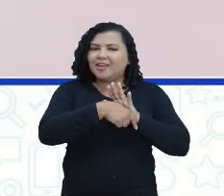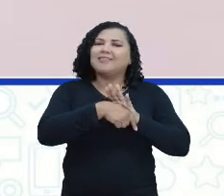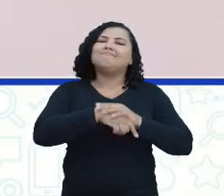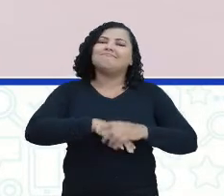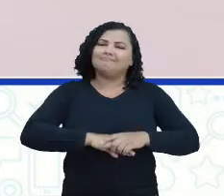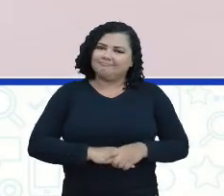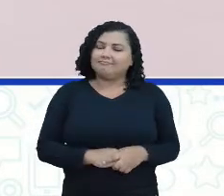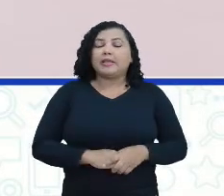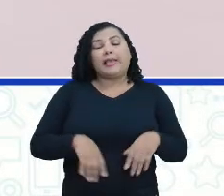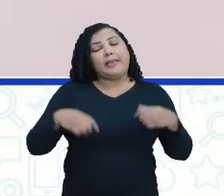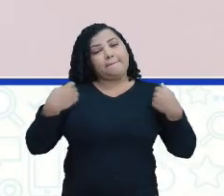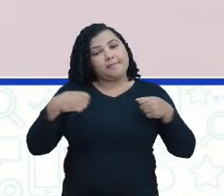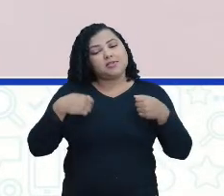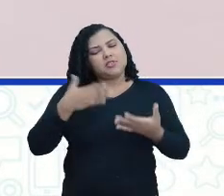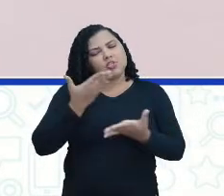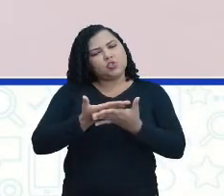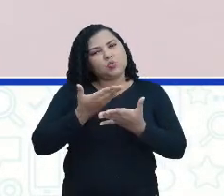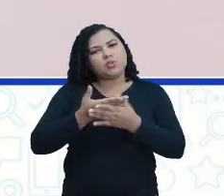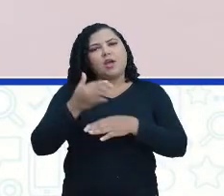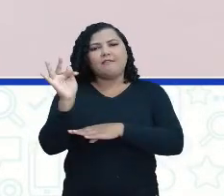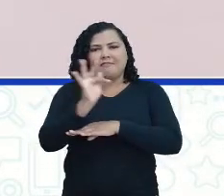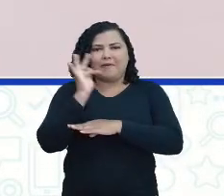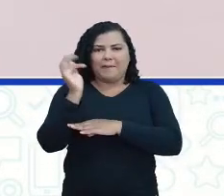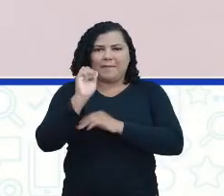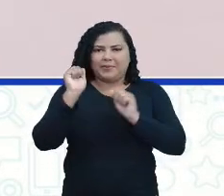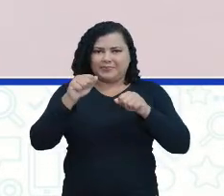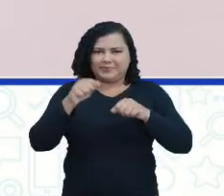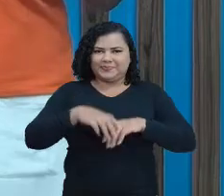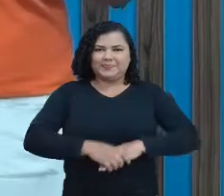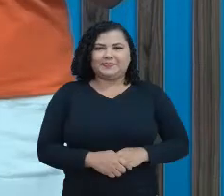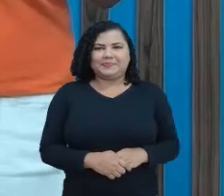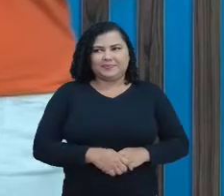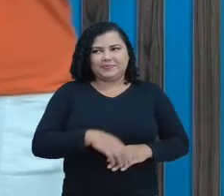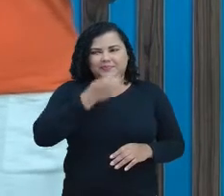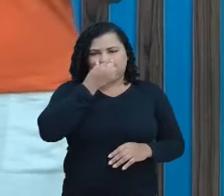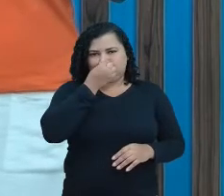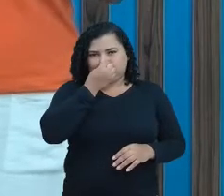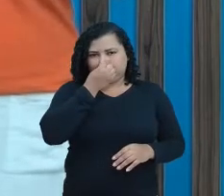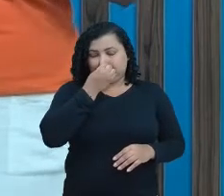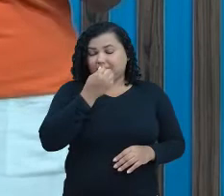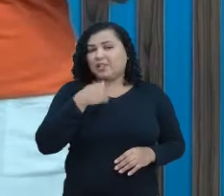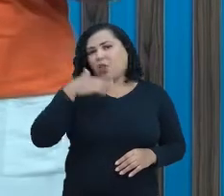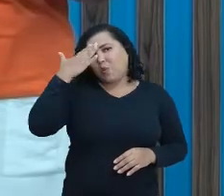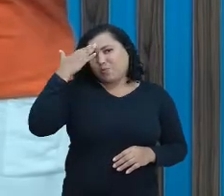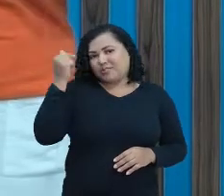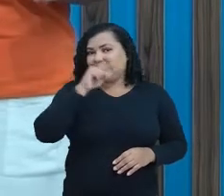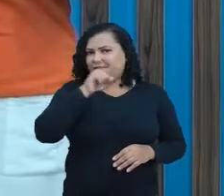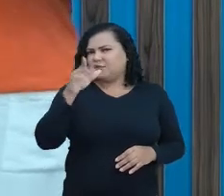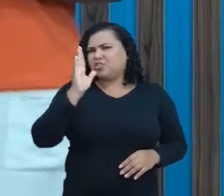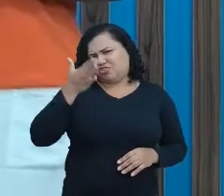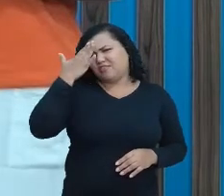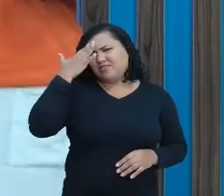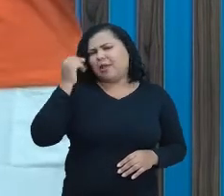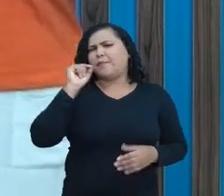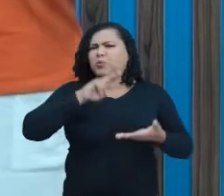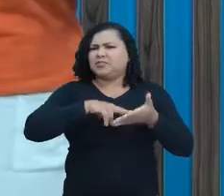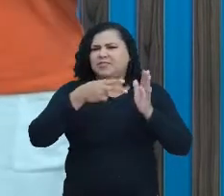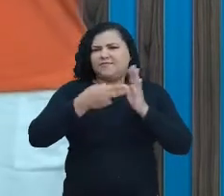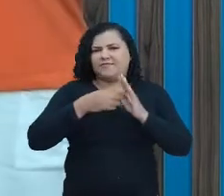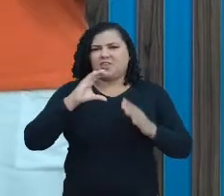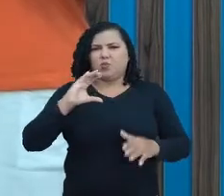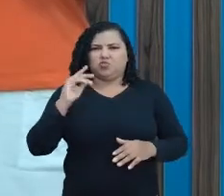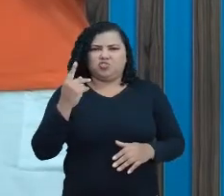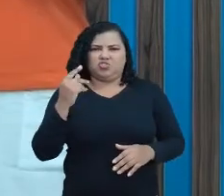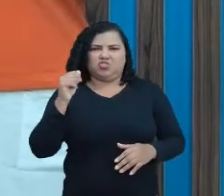que merece sim um estudo formal. Então, vejam, eu sei que vocês sabem o que é um chat, vocês usam